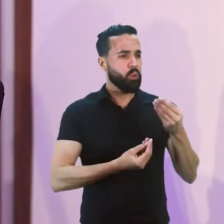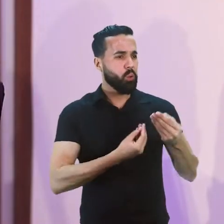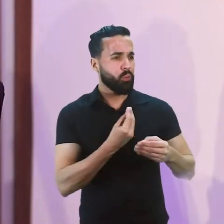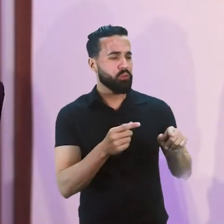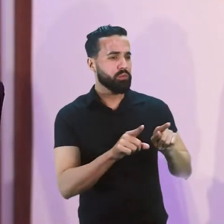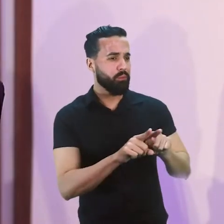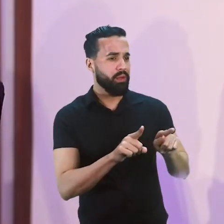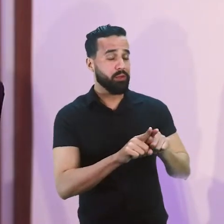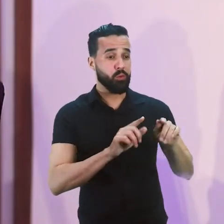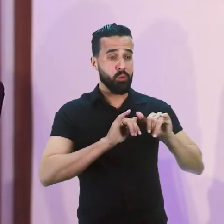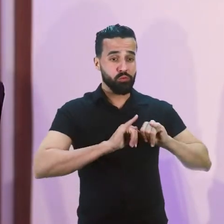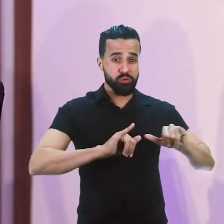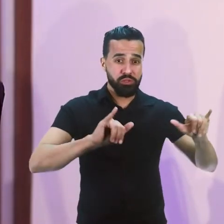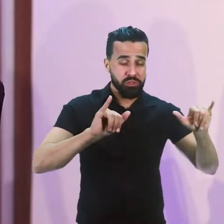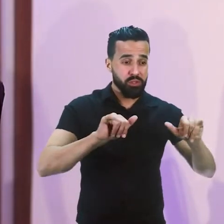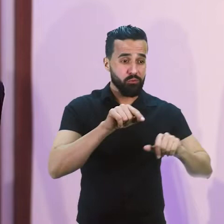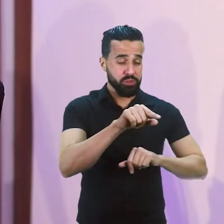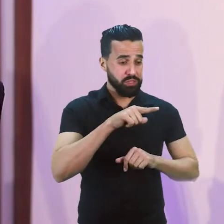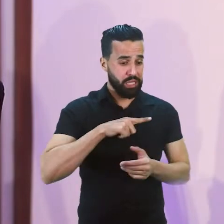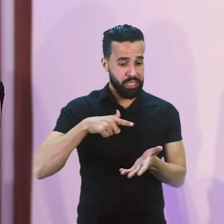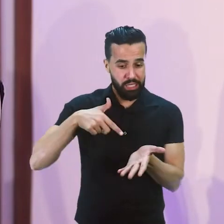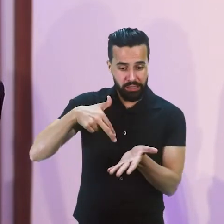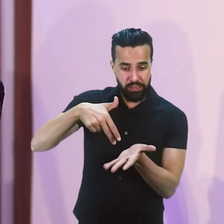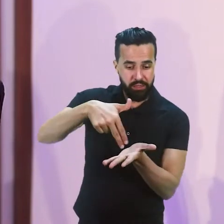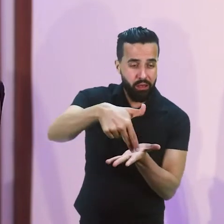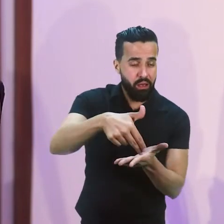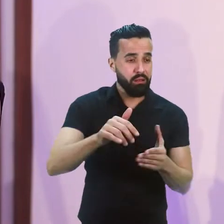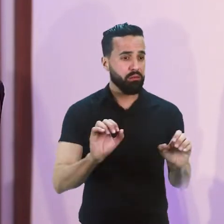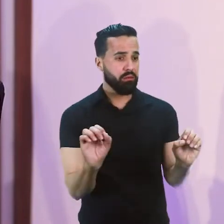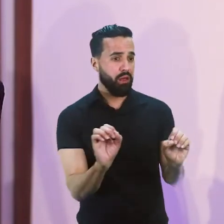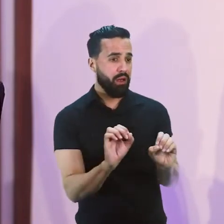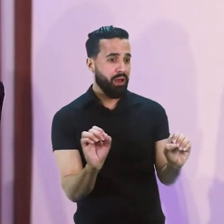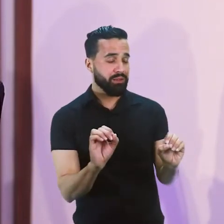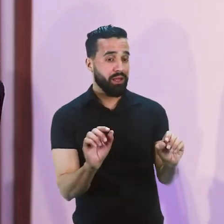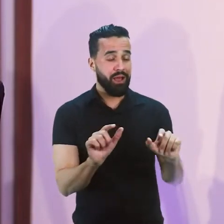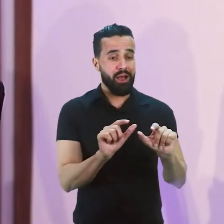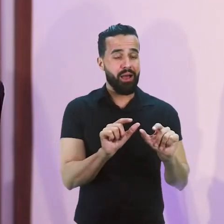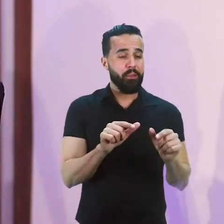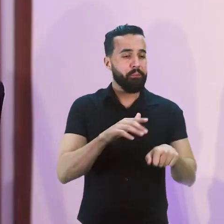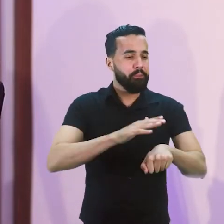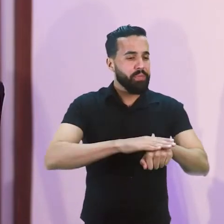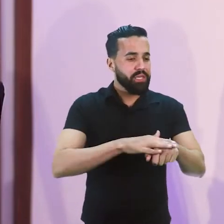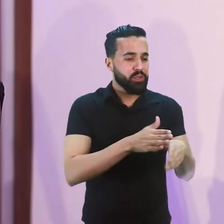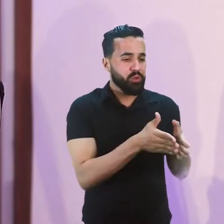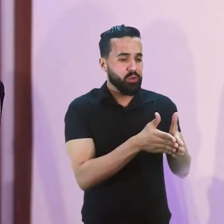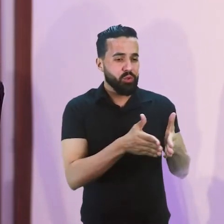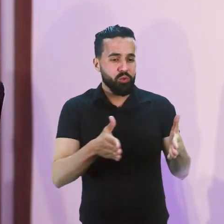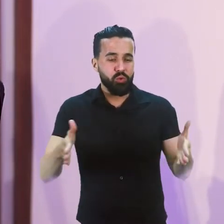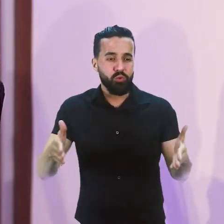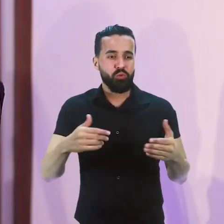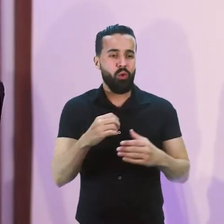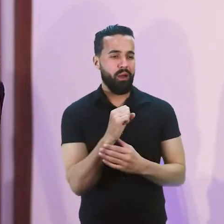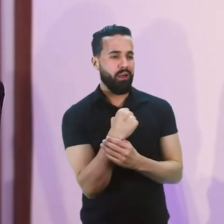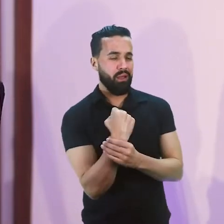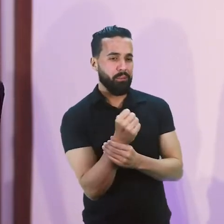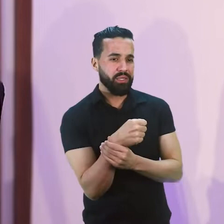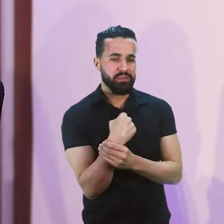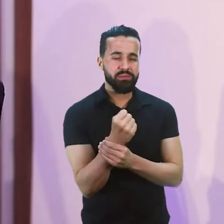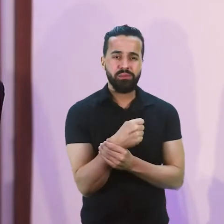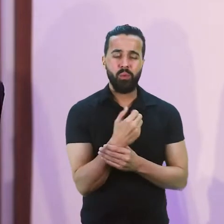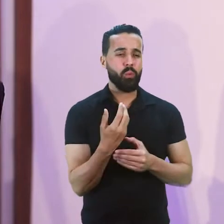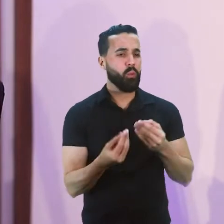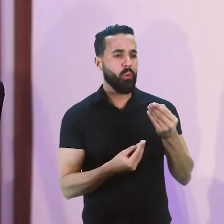da cirurgia que você não ia caminhar mais, a fase da reabilitação, ou você demorou mais a